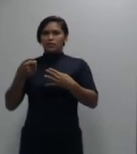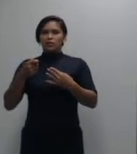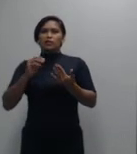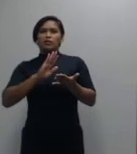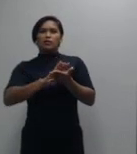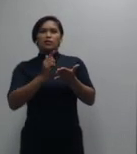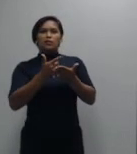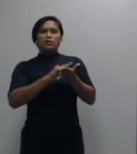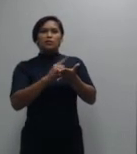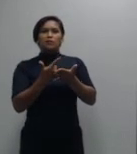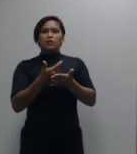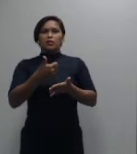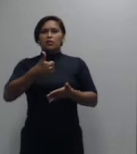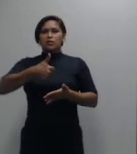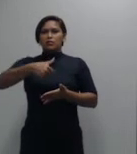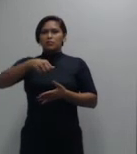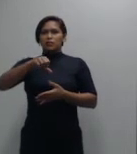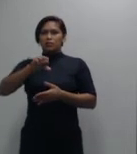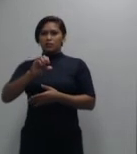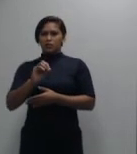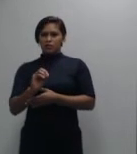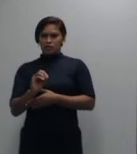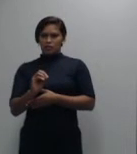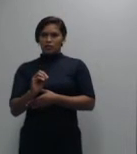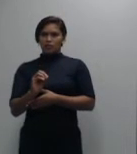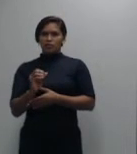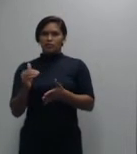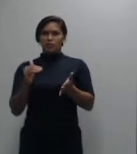folha 190 a